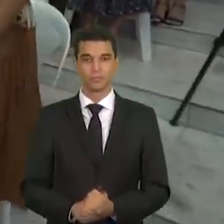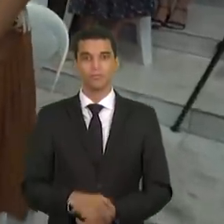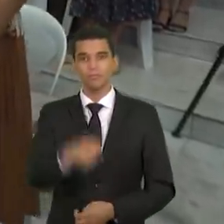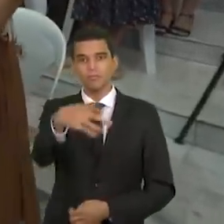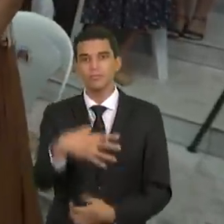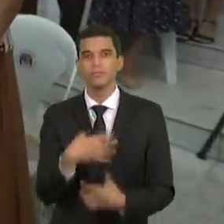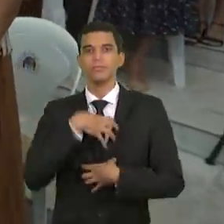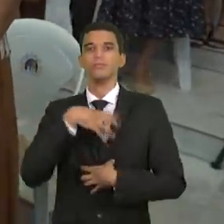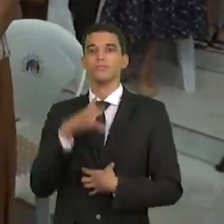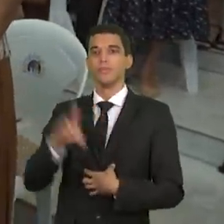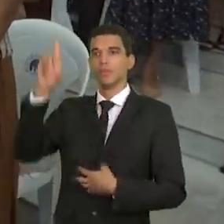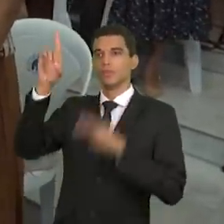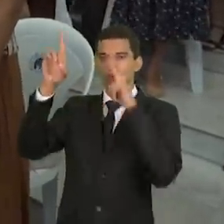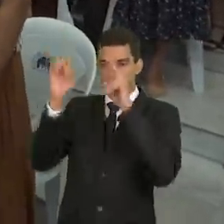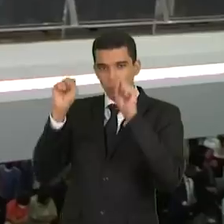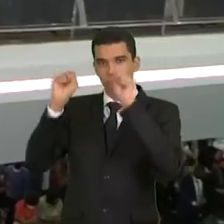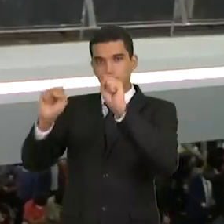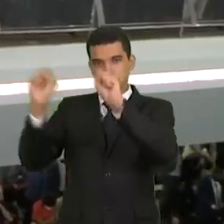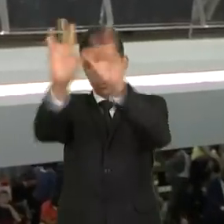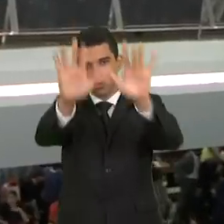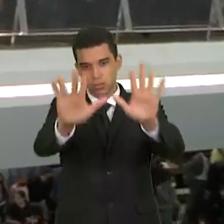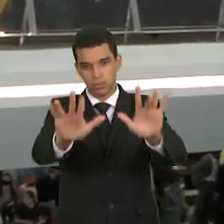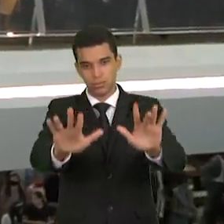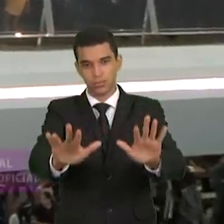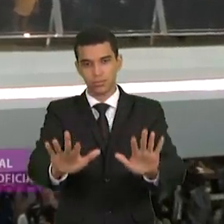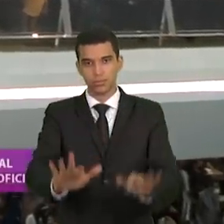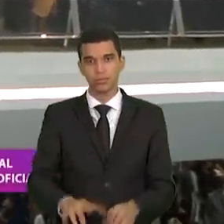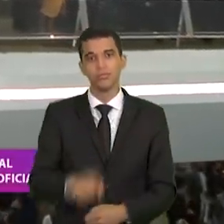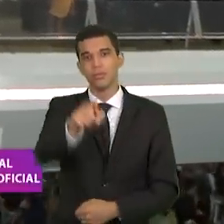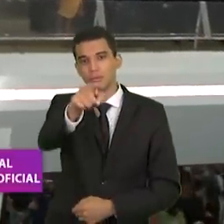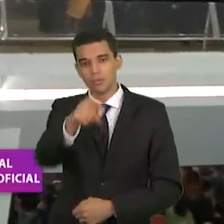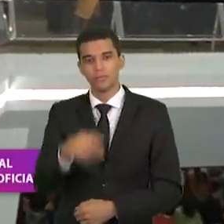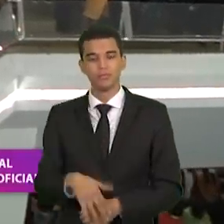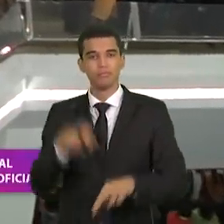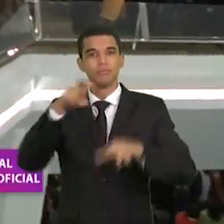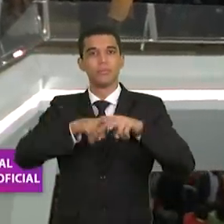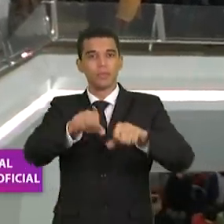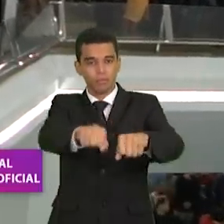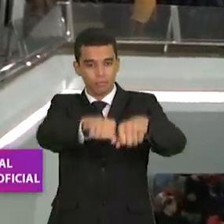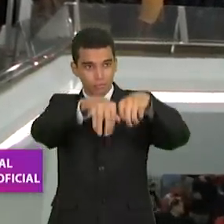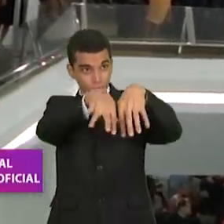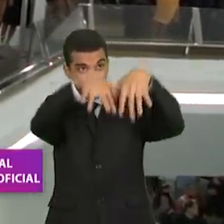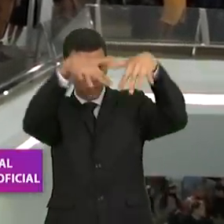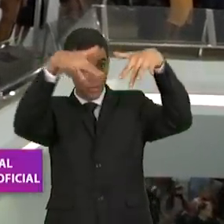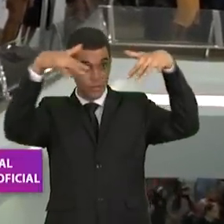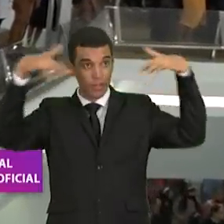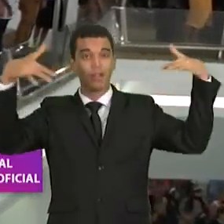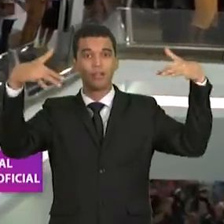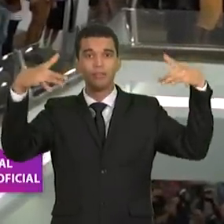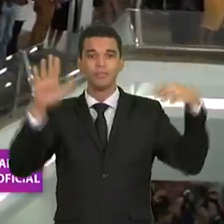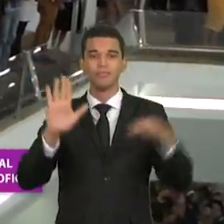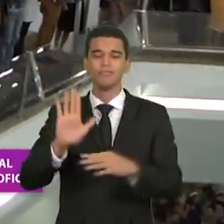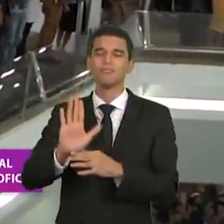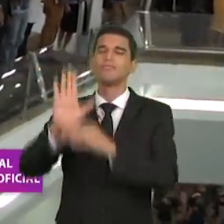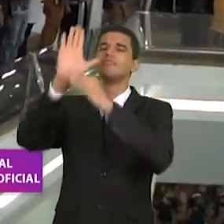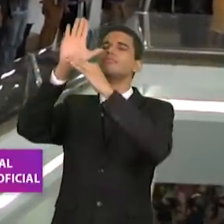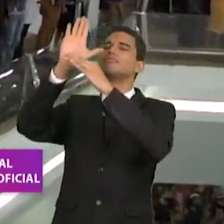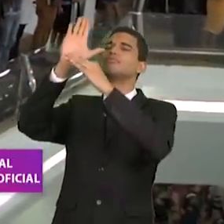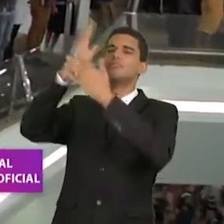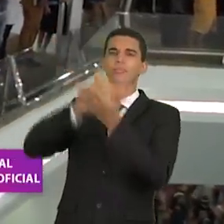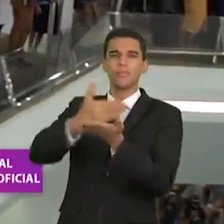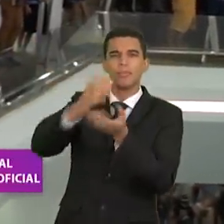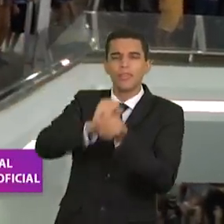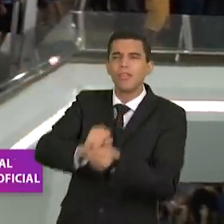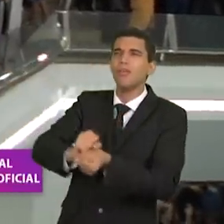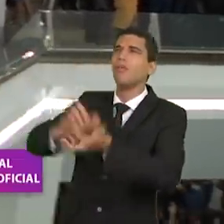Recebe o poder de Deus. Tu que estás aí na galeria, levanta essas mãos para o céu agora e começa a